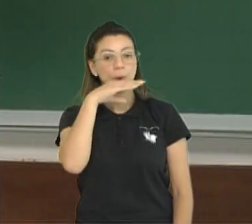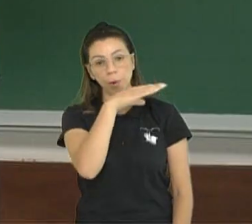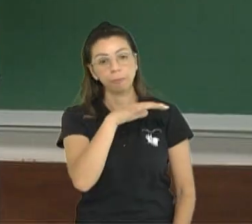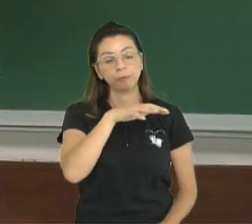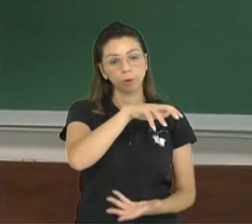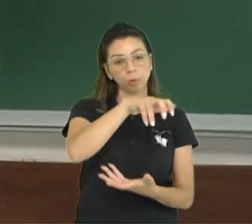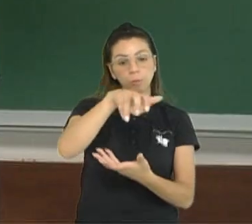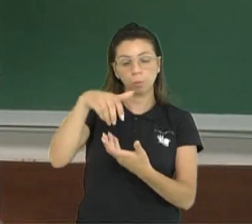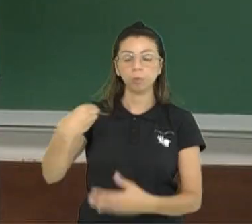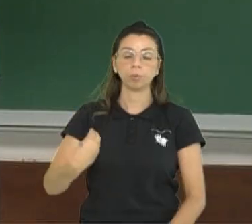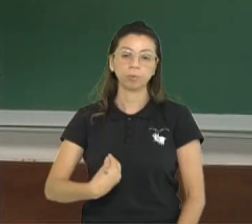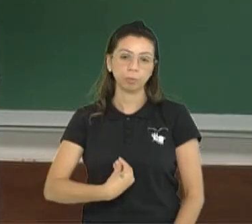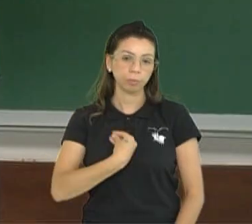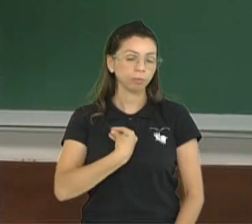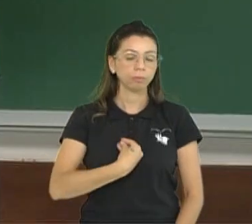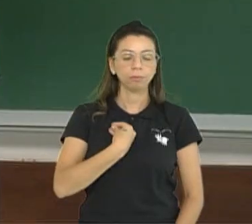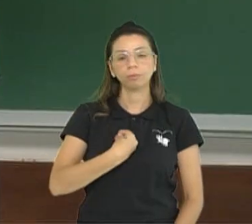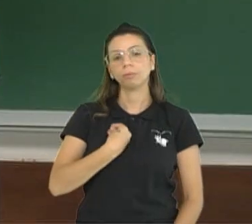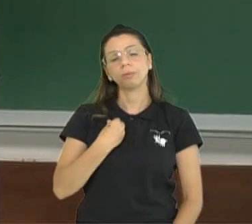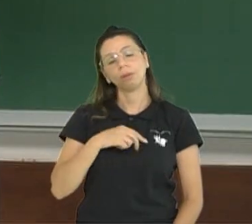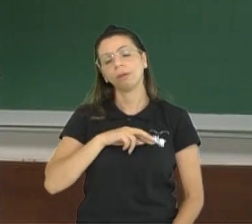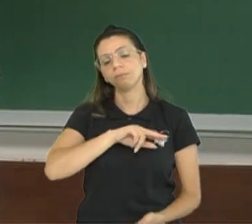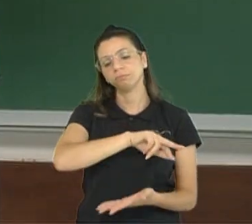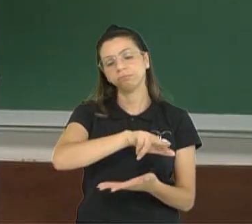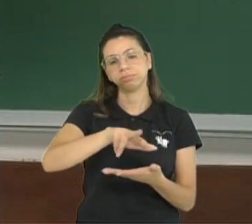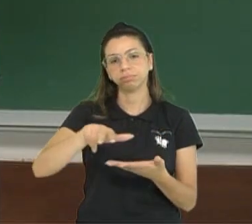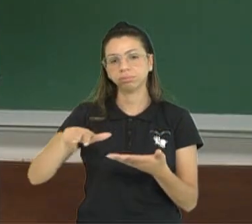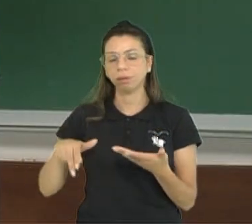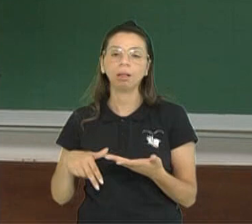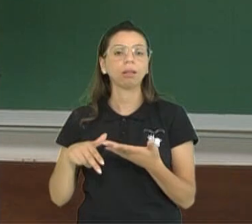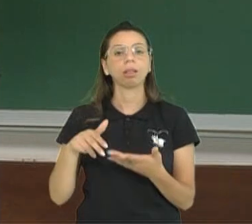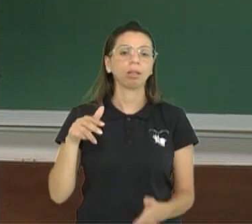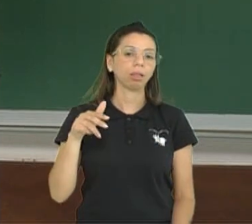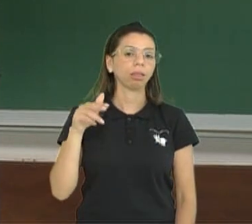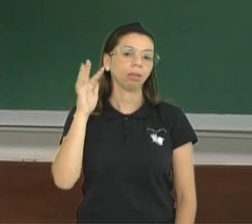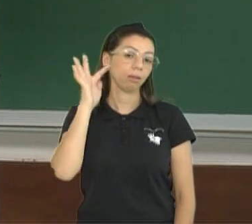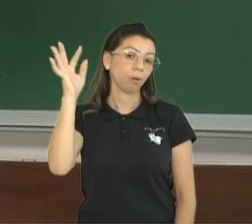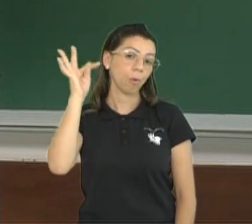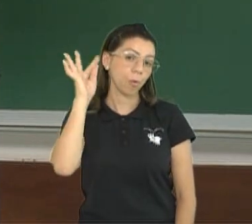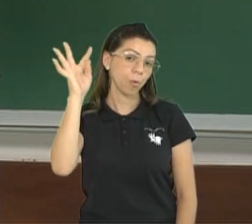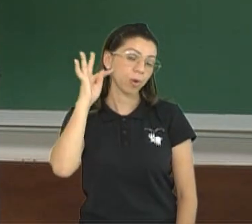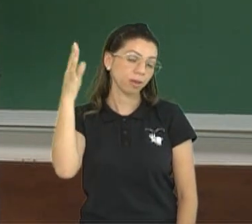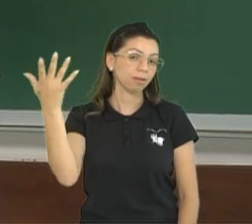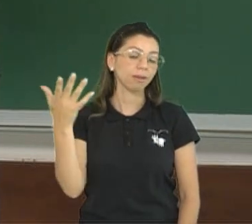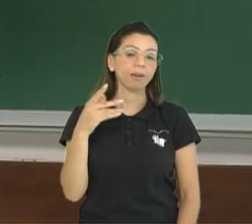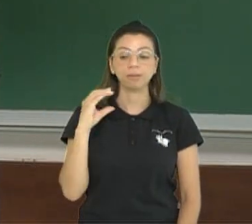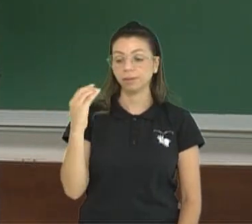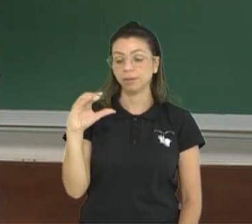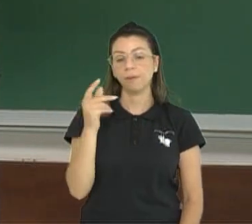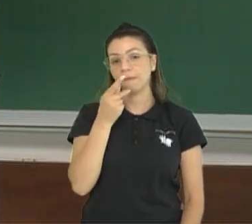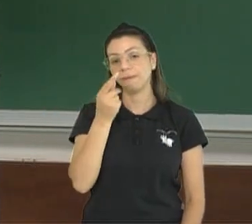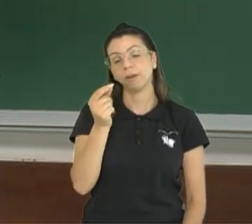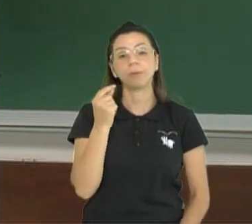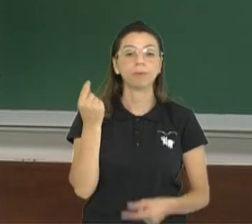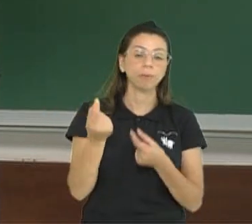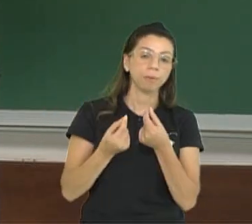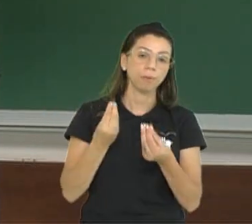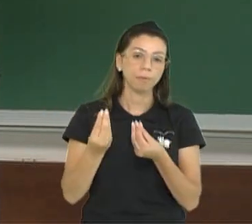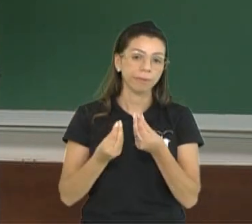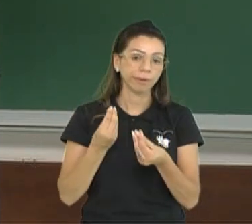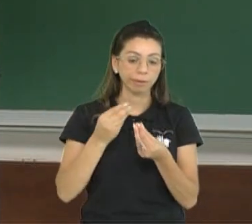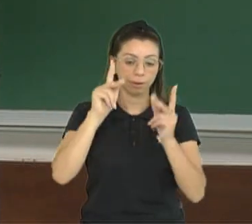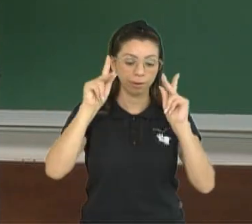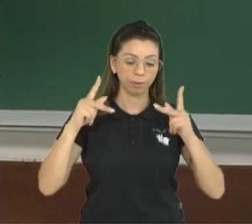mundo em que nós vivemos existem várias outras teorias inclusive científicas, que vão dizer como é que o